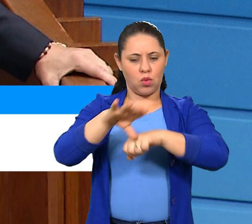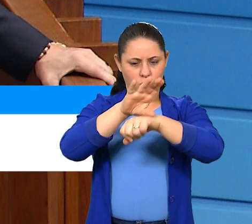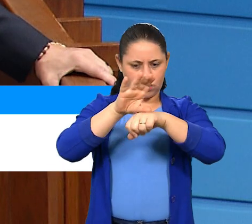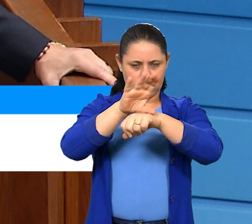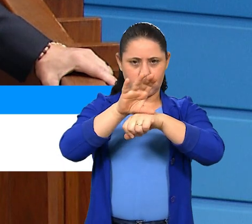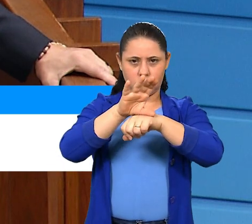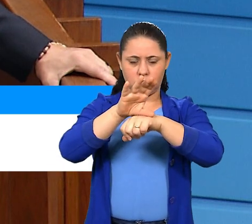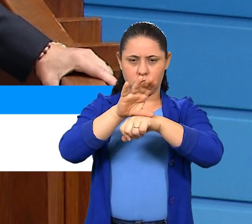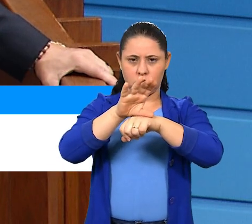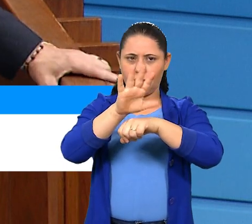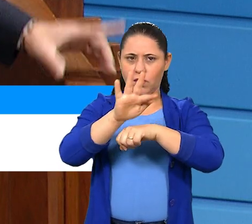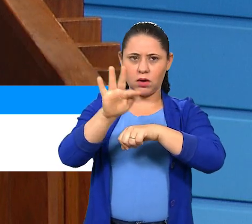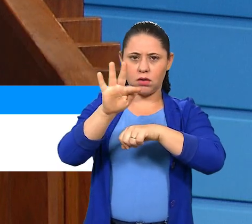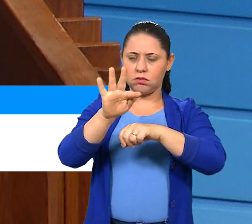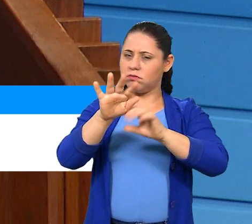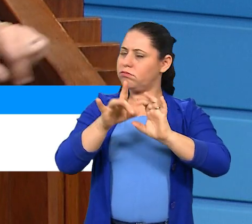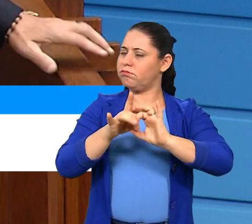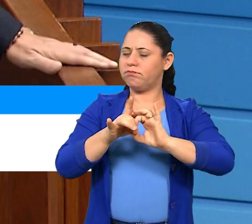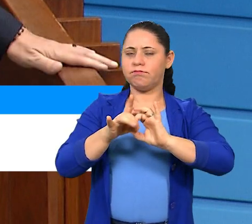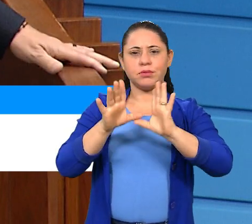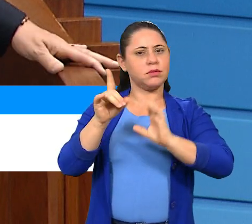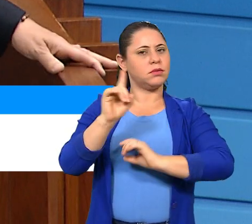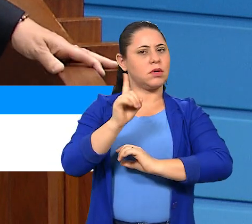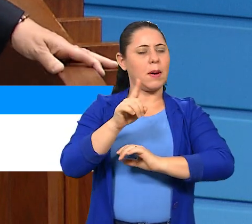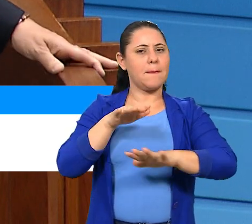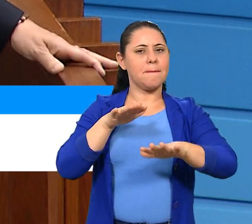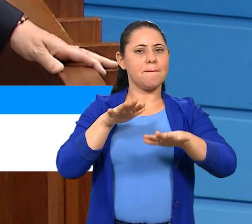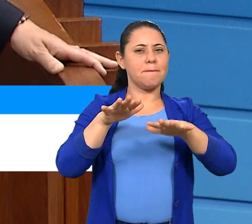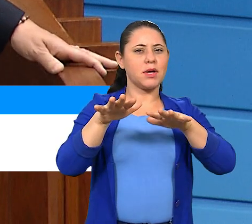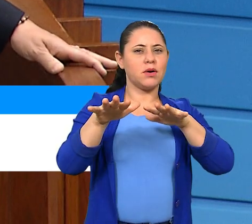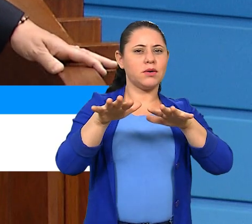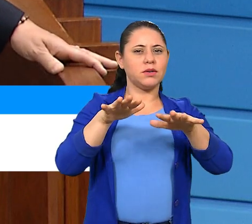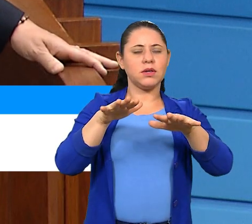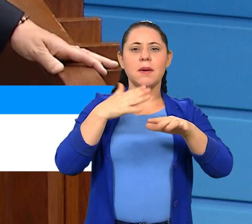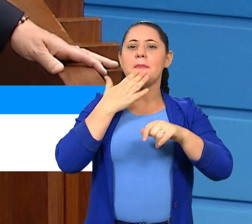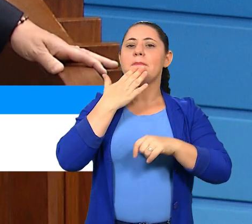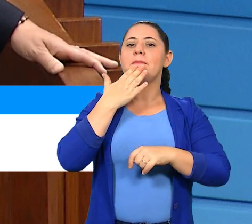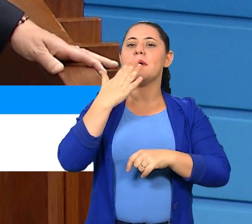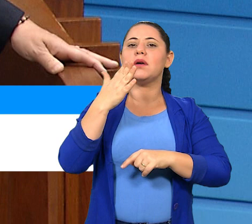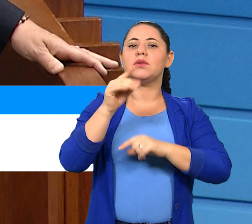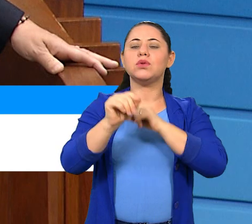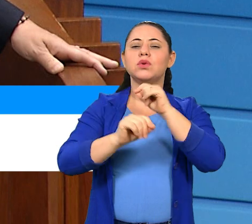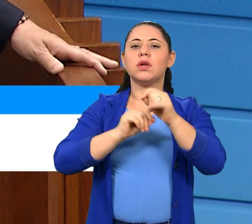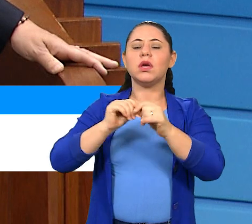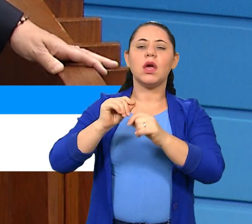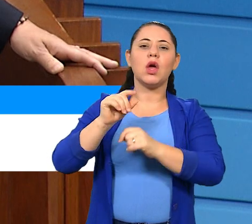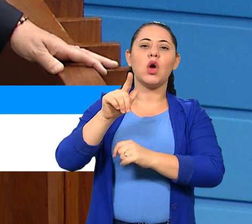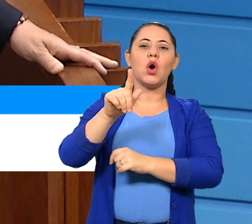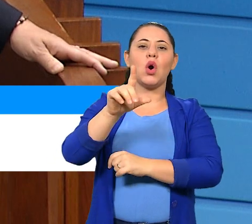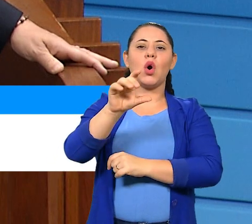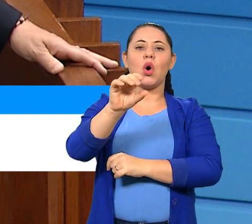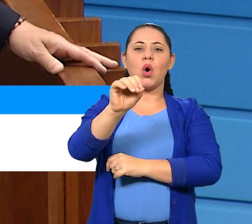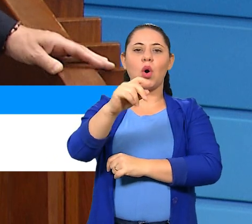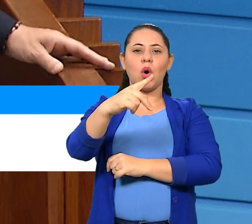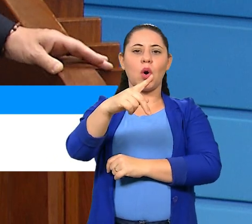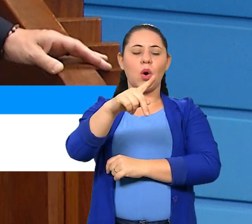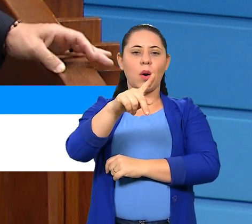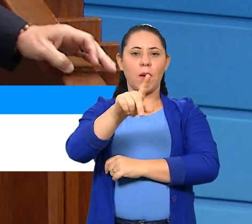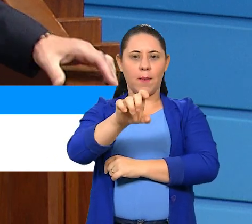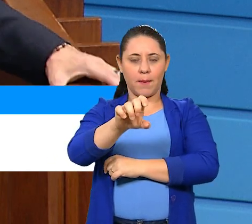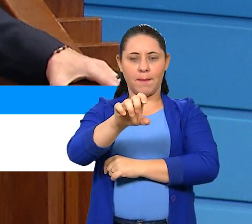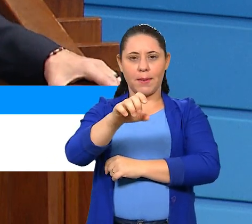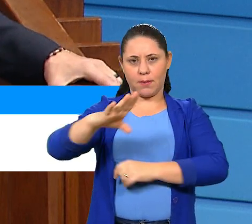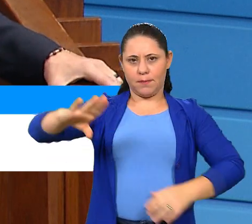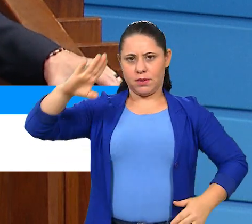agora a nossa Constituição não permite manifestação que reivindica